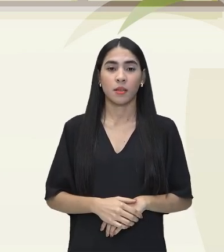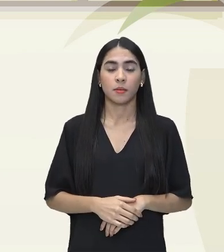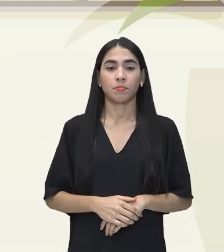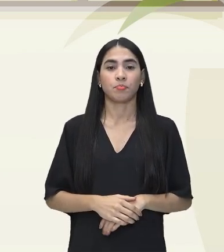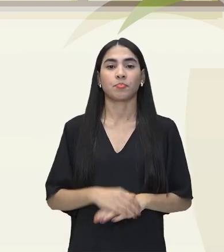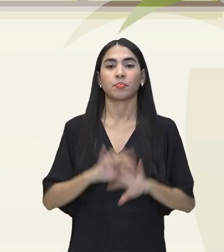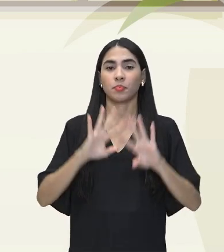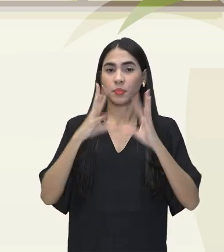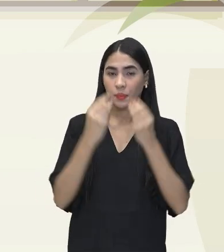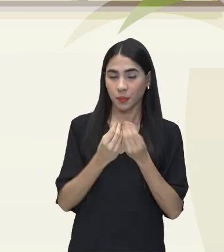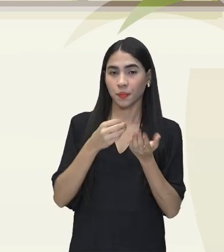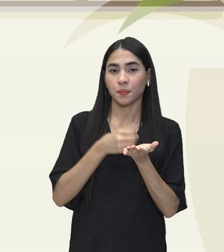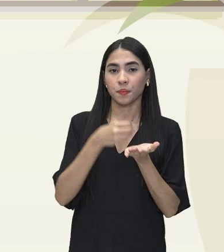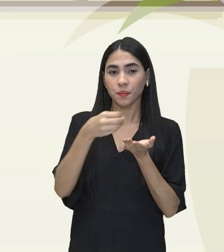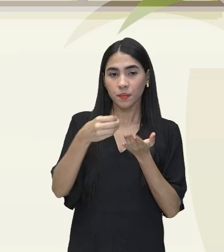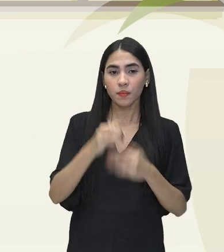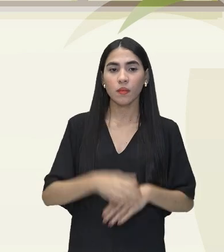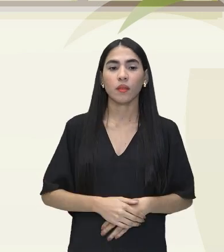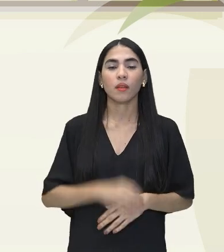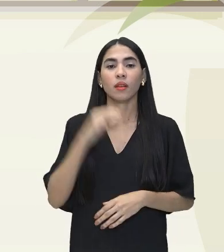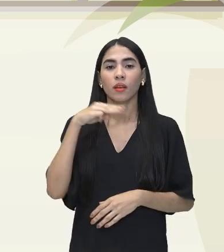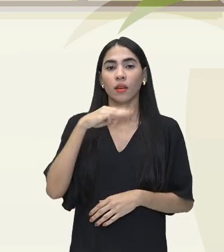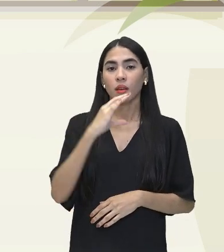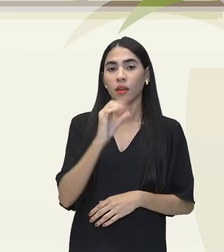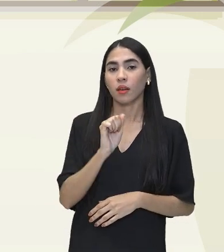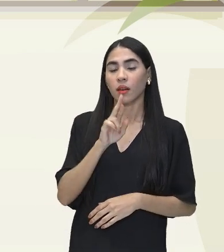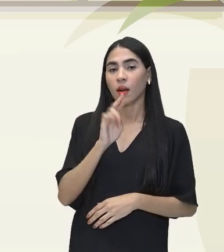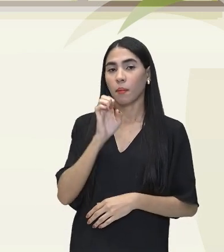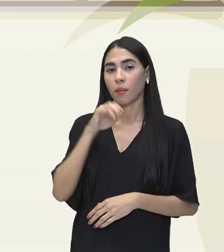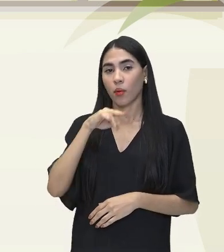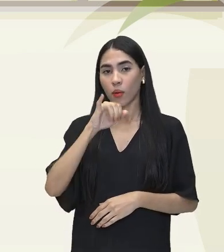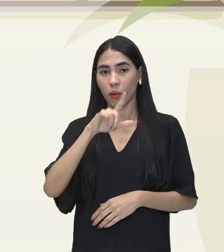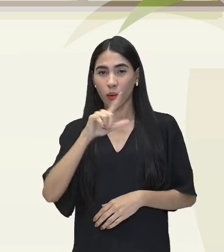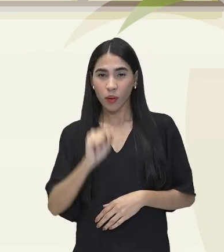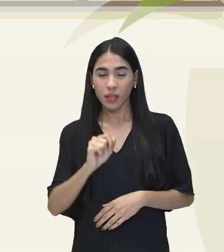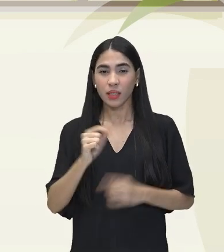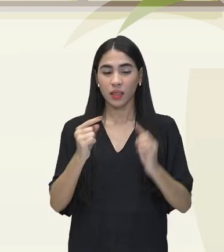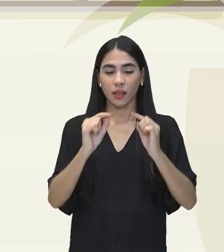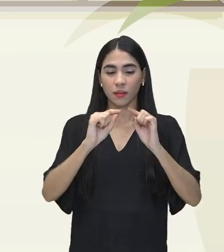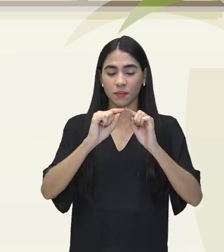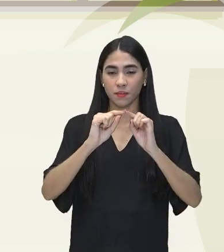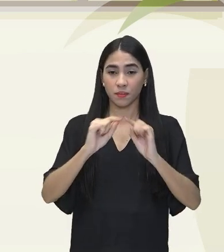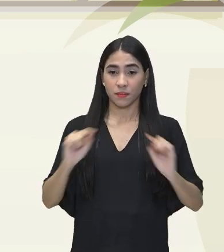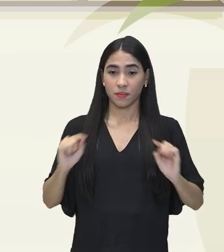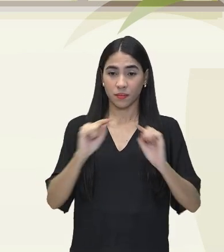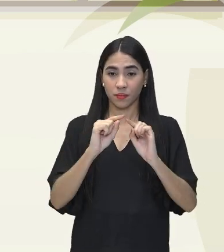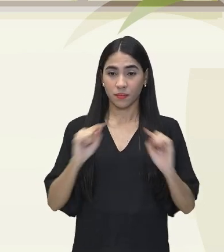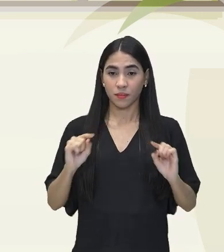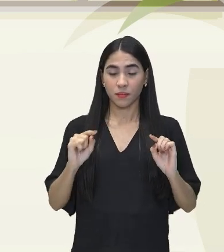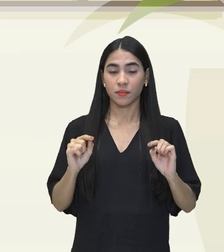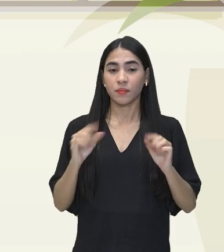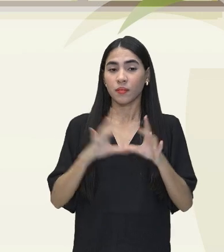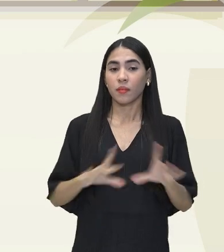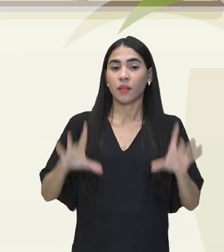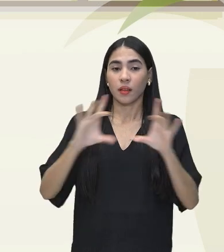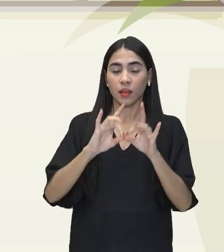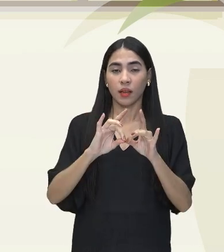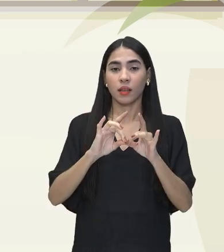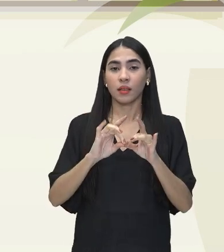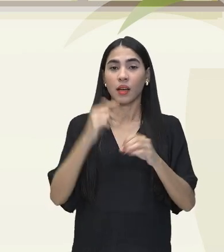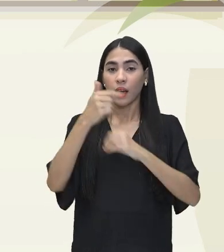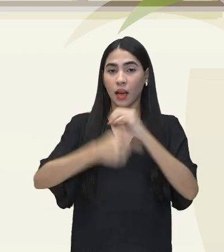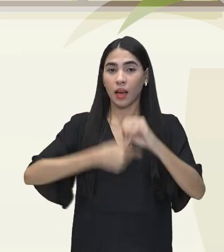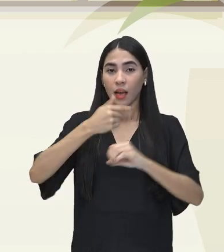compostos orgânicos, a carbonila está na extremidade e ela está ligada a um átomo